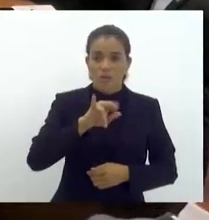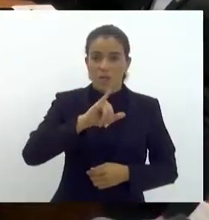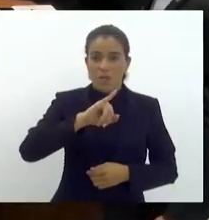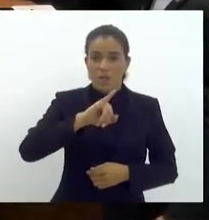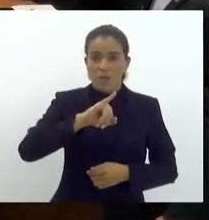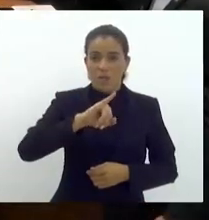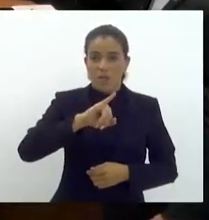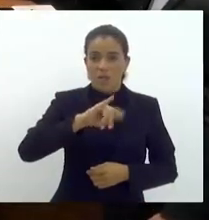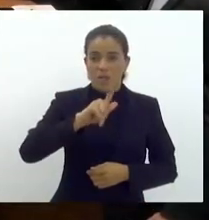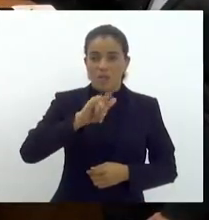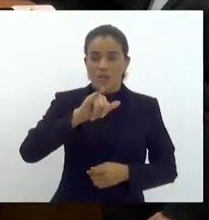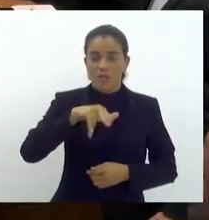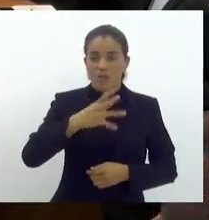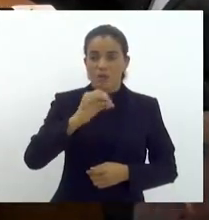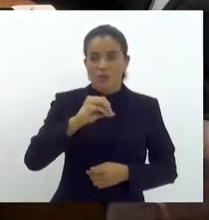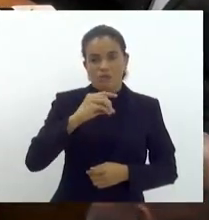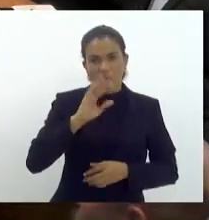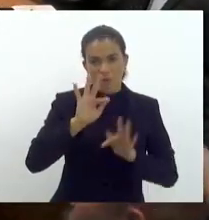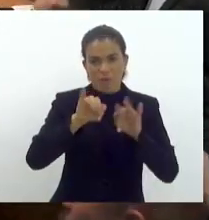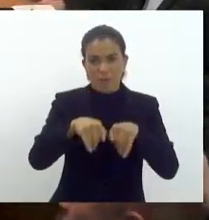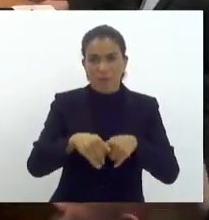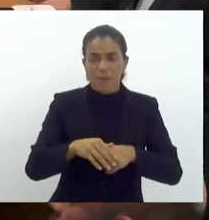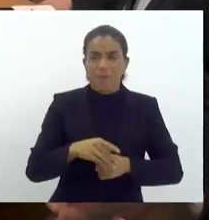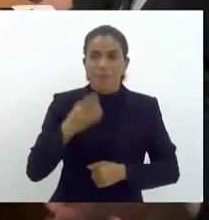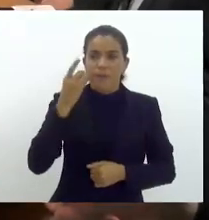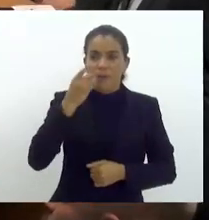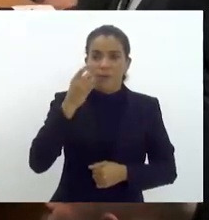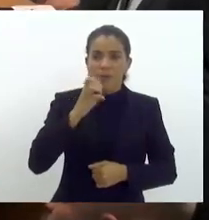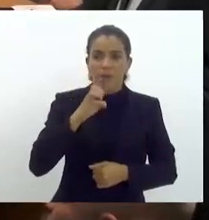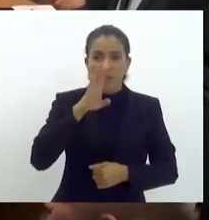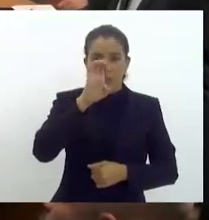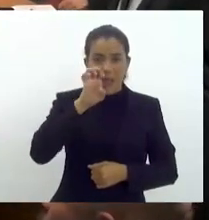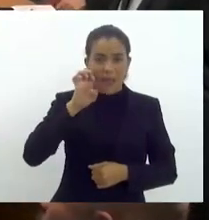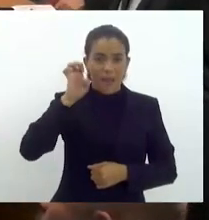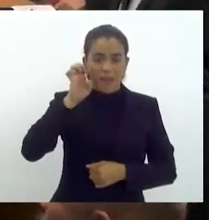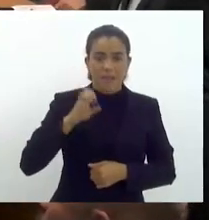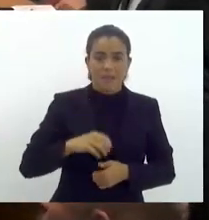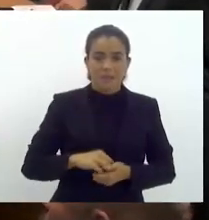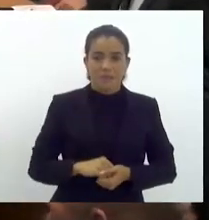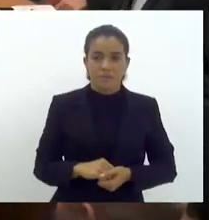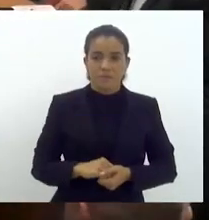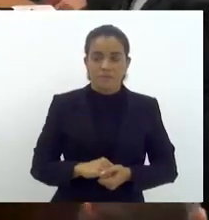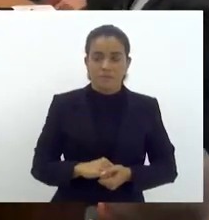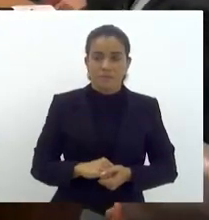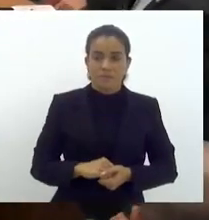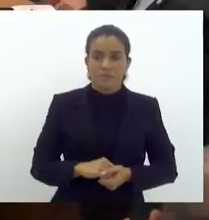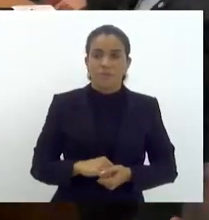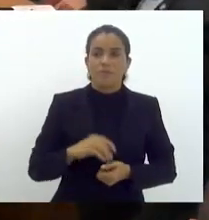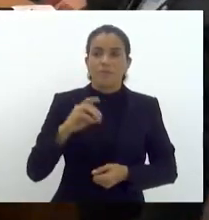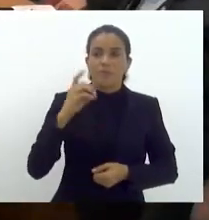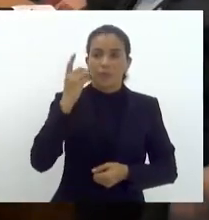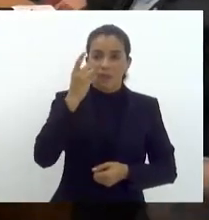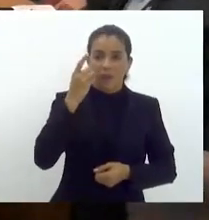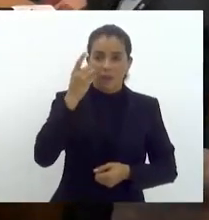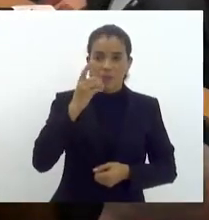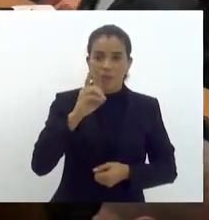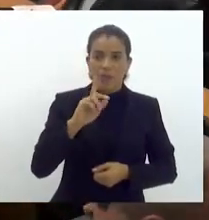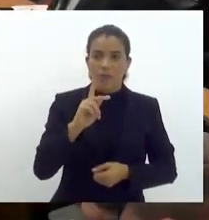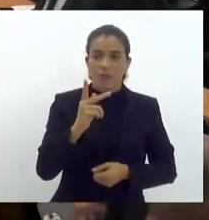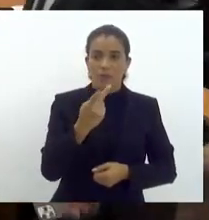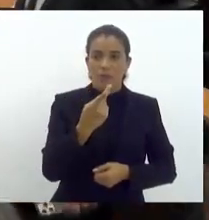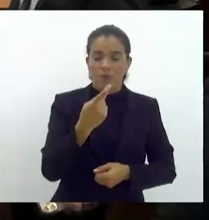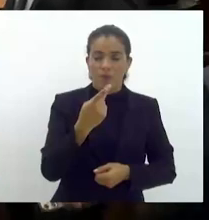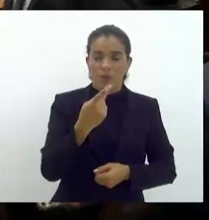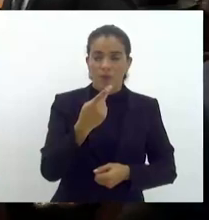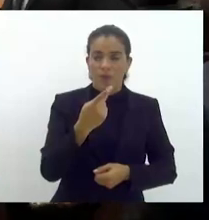notou vamos terminar deputada Érica Deputado Elton Cristo